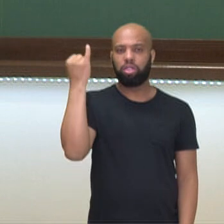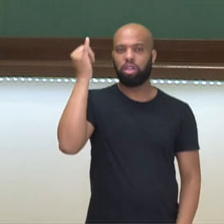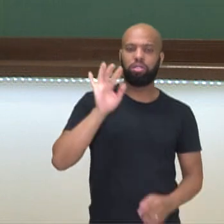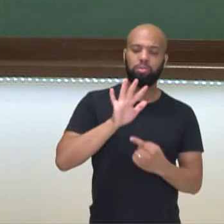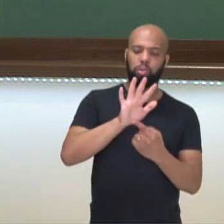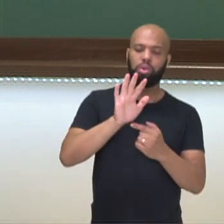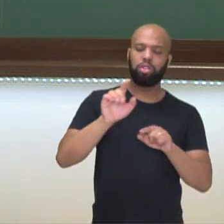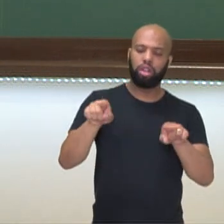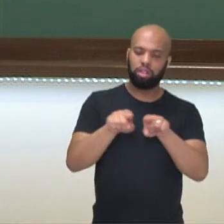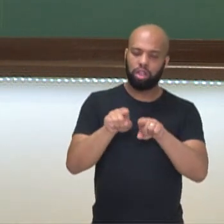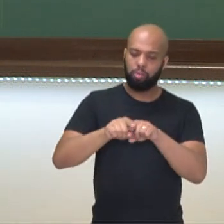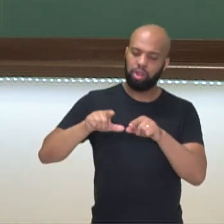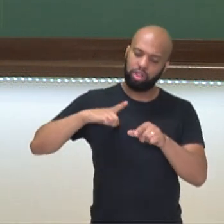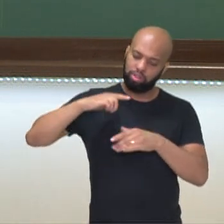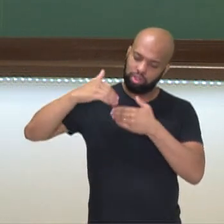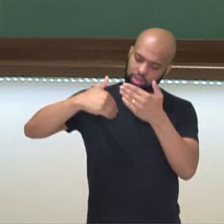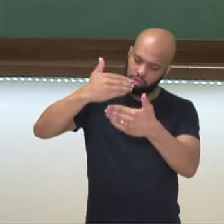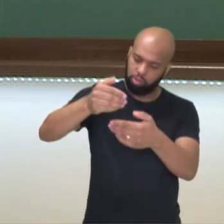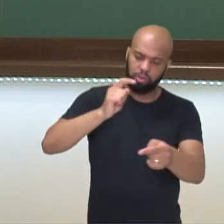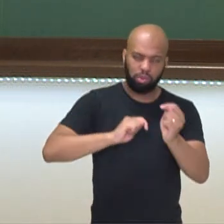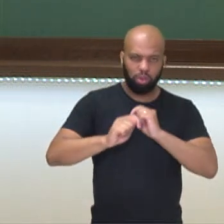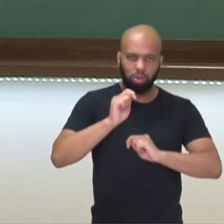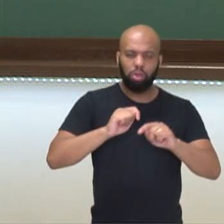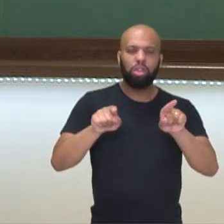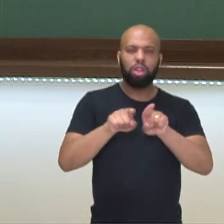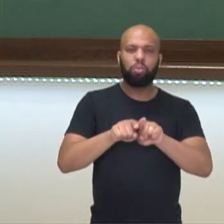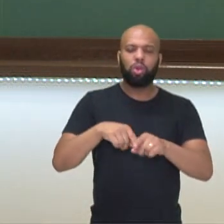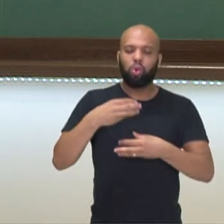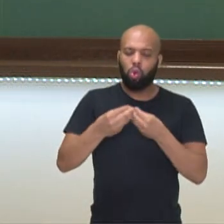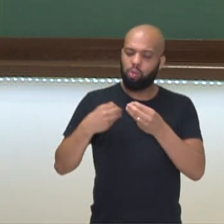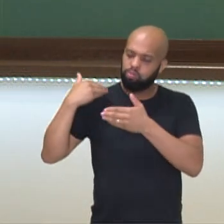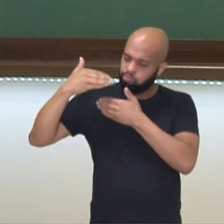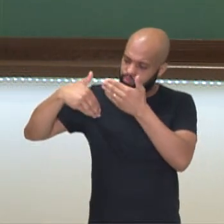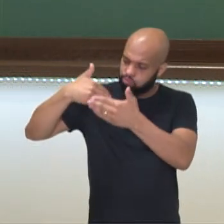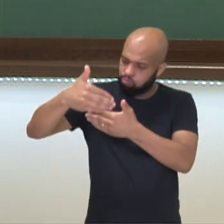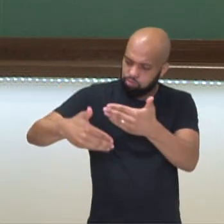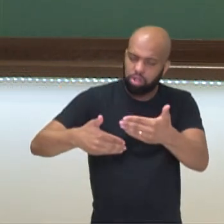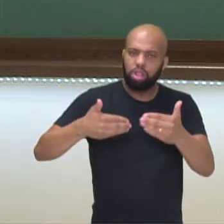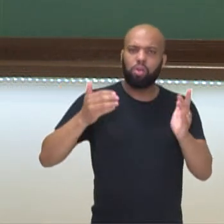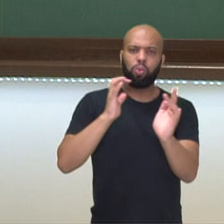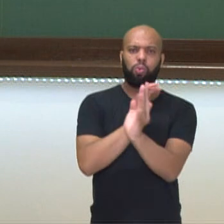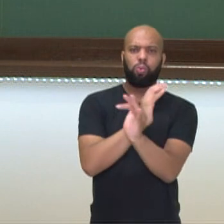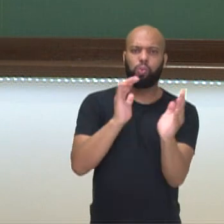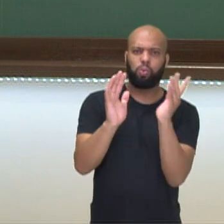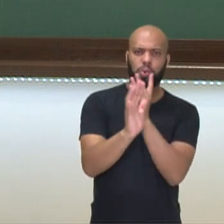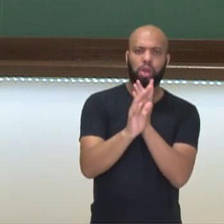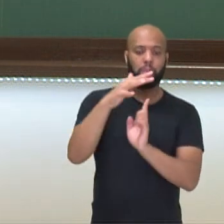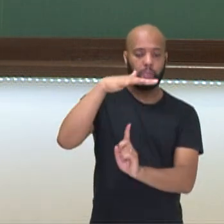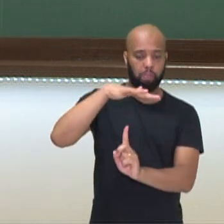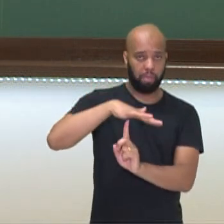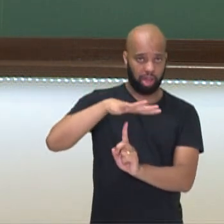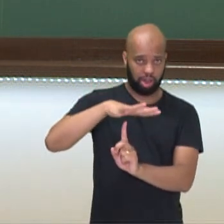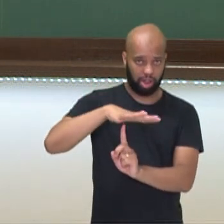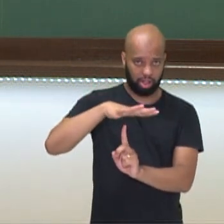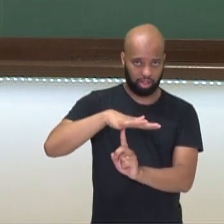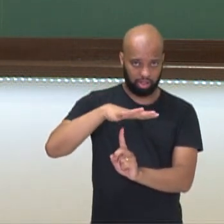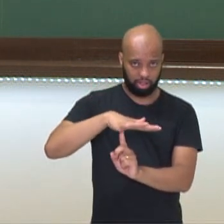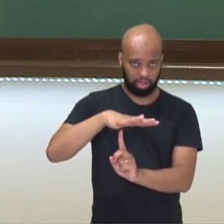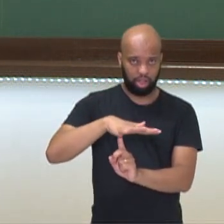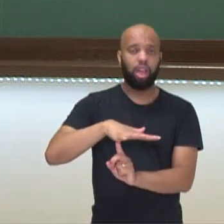esse desenvolvimento econômico e principalmente com esse processo de urbanização no território paranaense, que